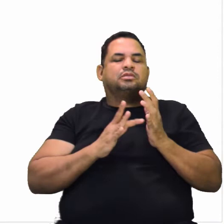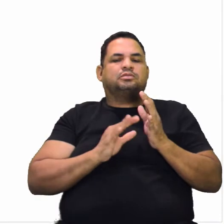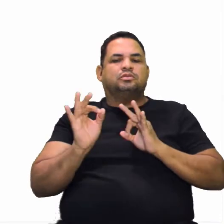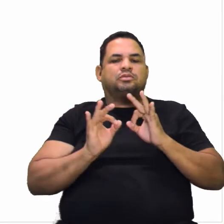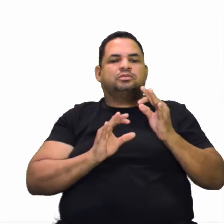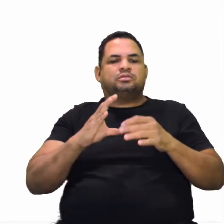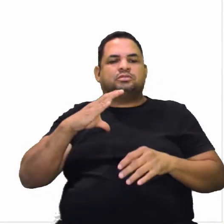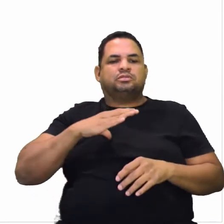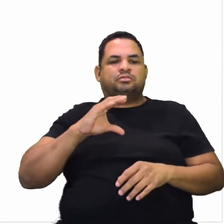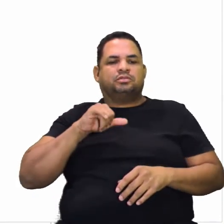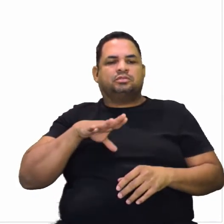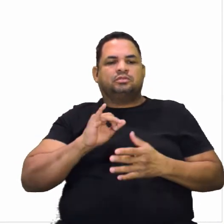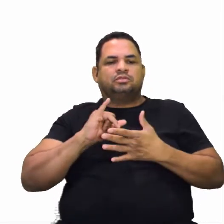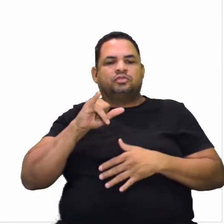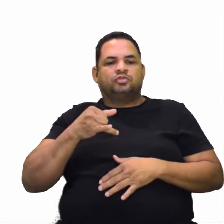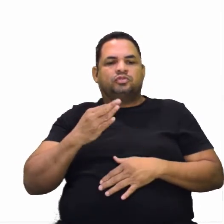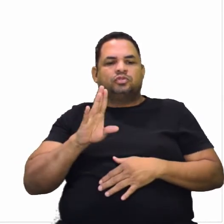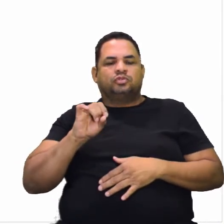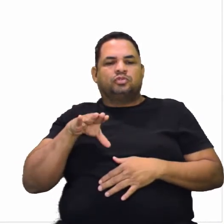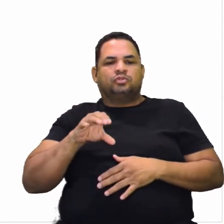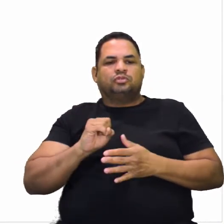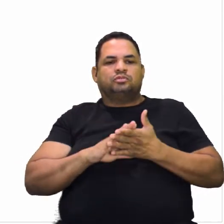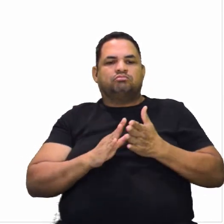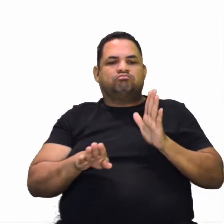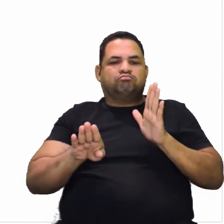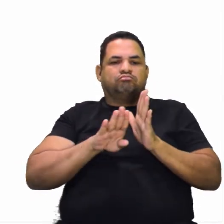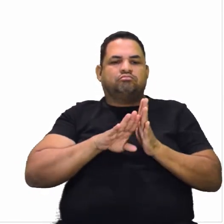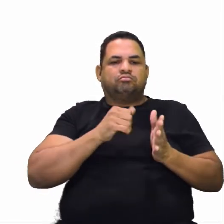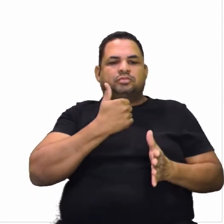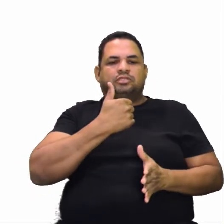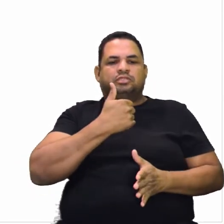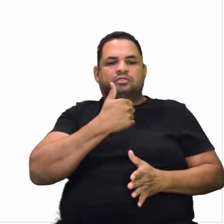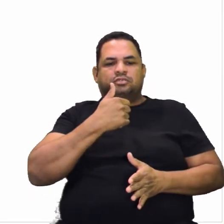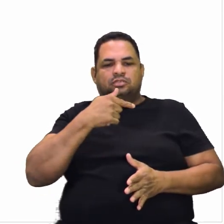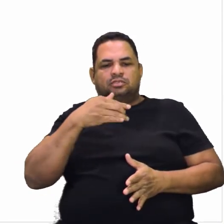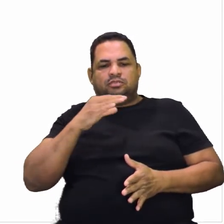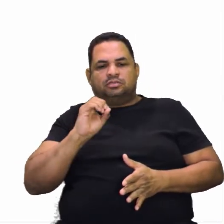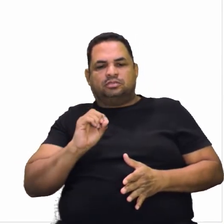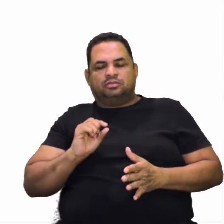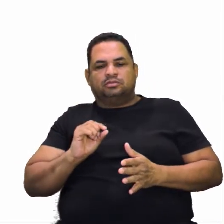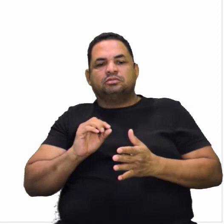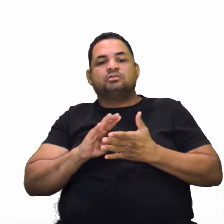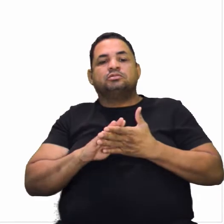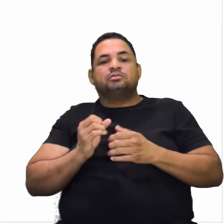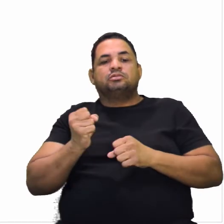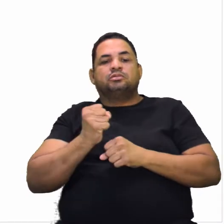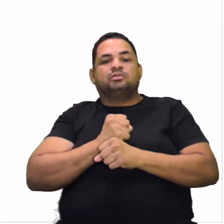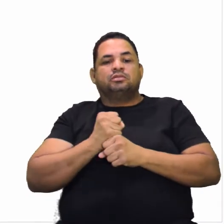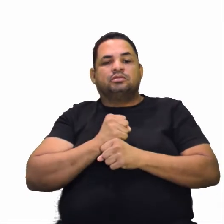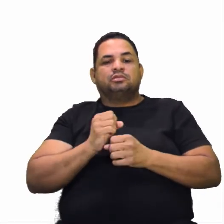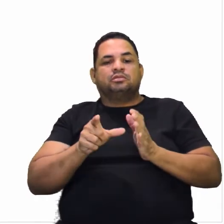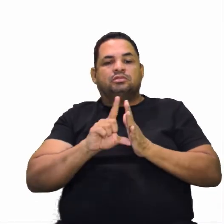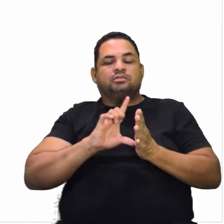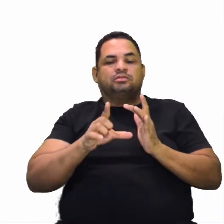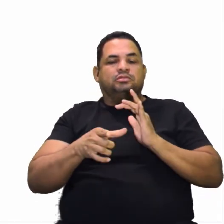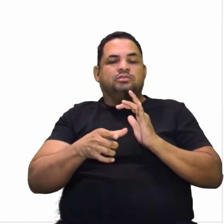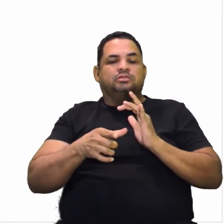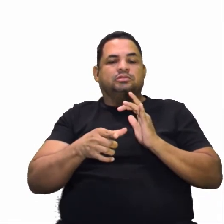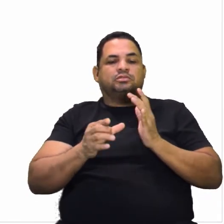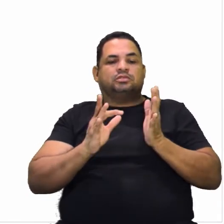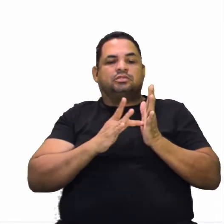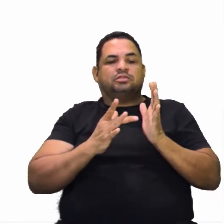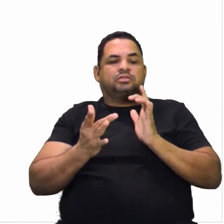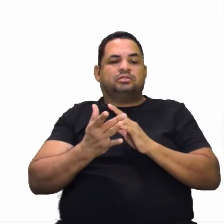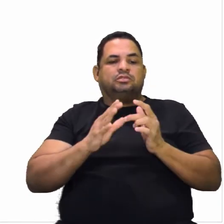Nós temos os jônios, que chegam em 1700 a.C. e fundaram a cidade de Atenas. Nós temos os eólios, que chegam em